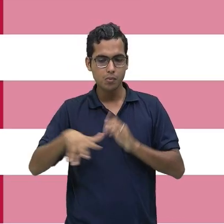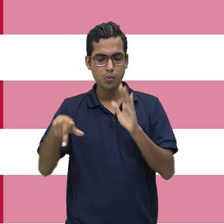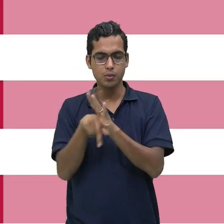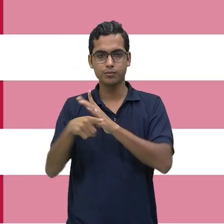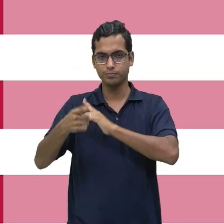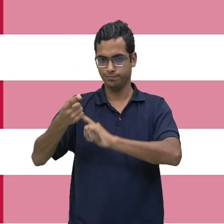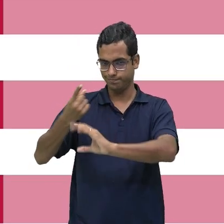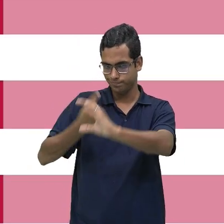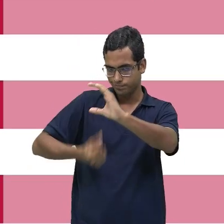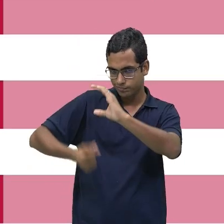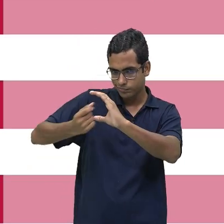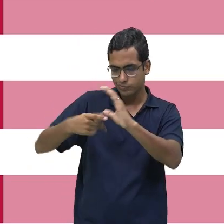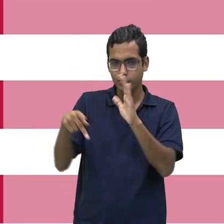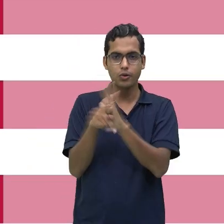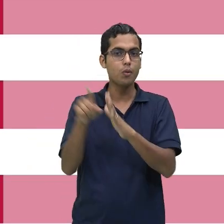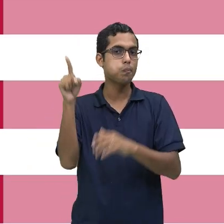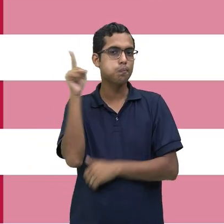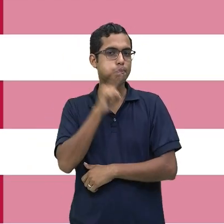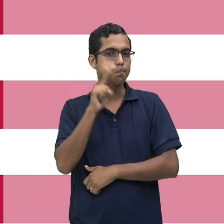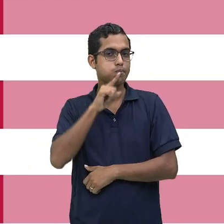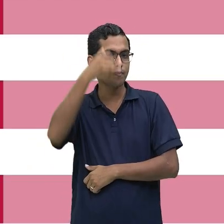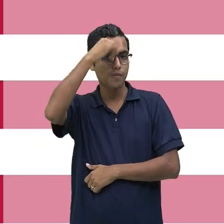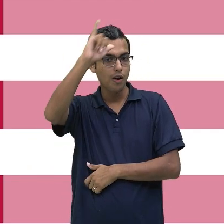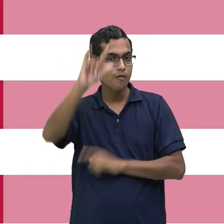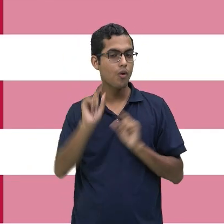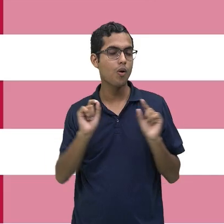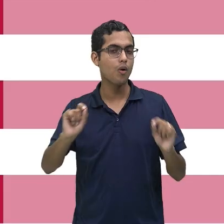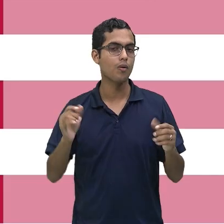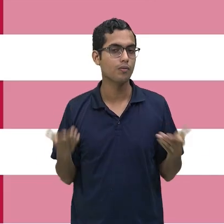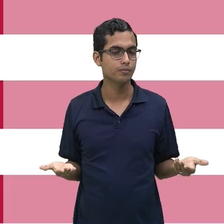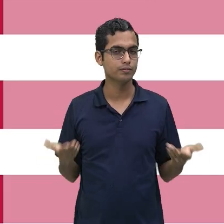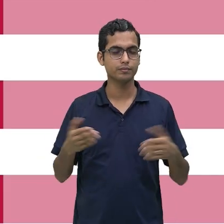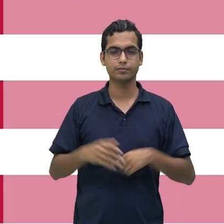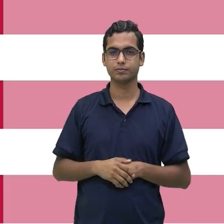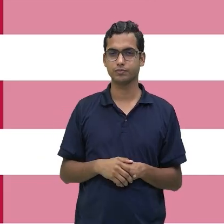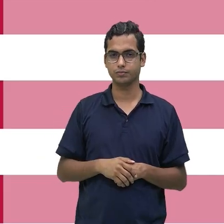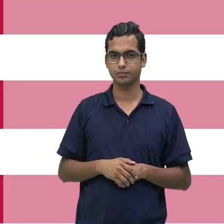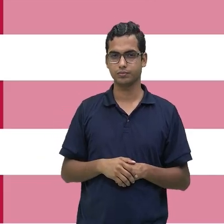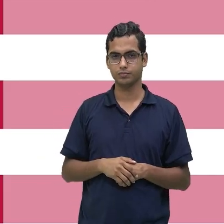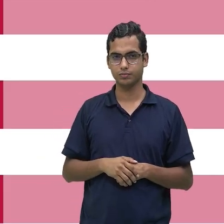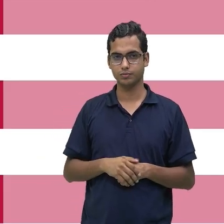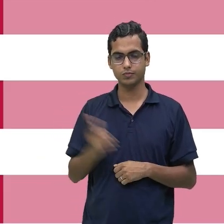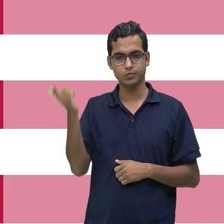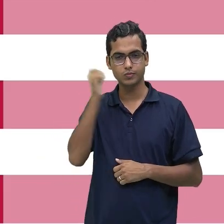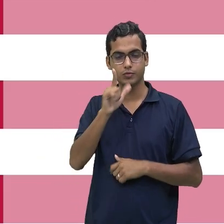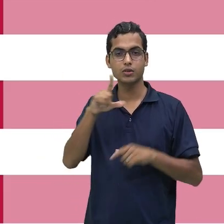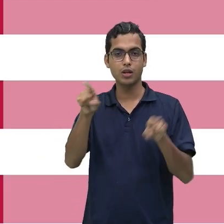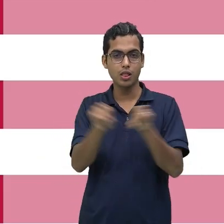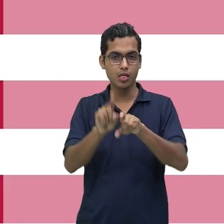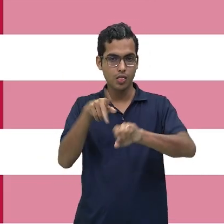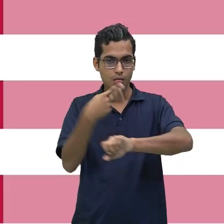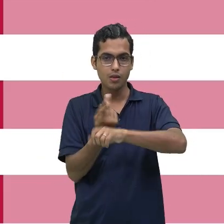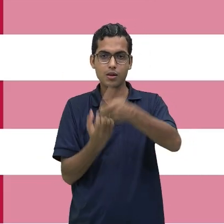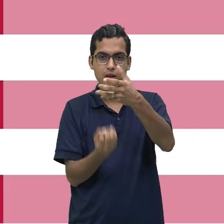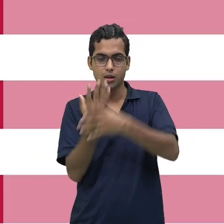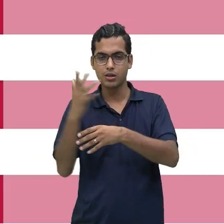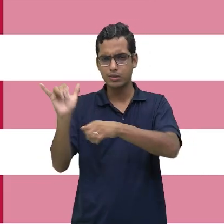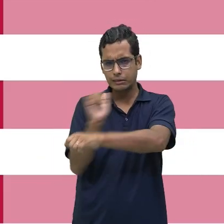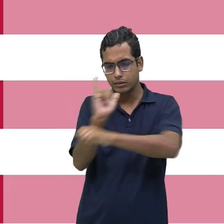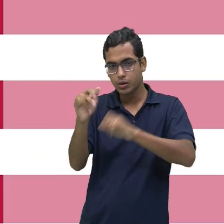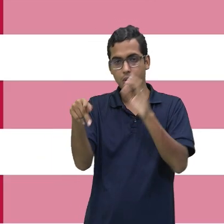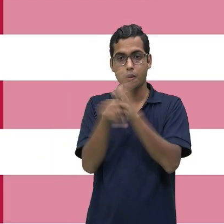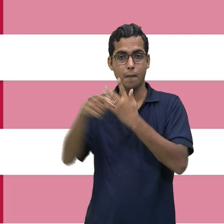isso, o que é que os Estados Unidos vai fazer? Então, para impedir todo esse avanço, acabou adotando aí estratégias